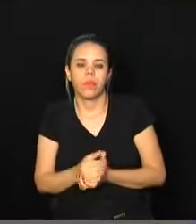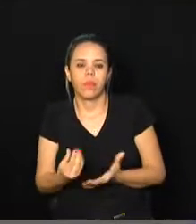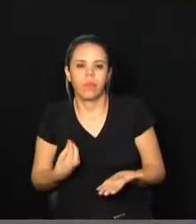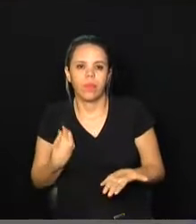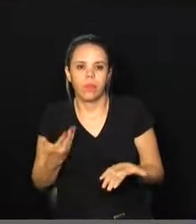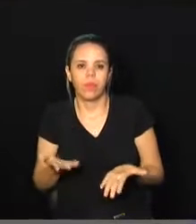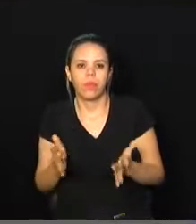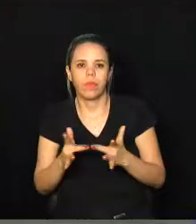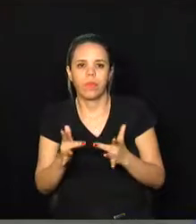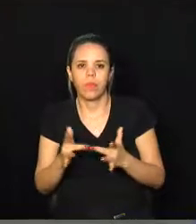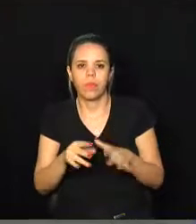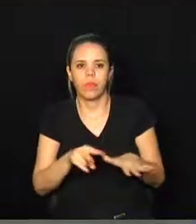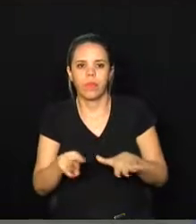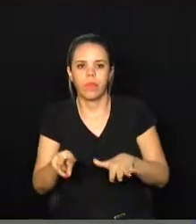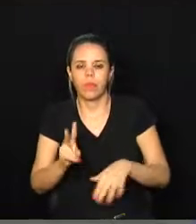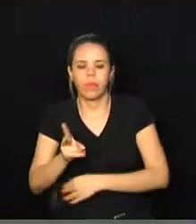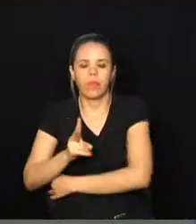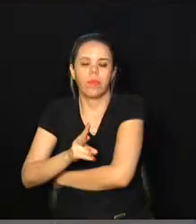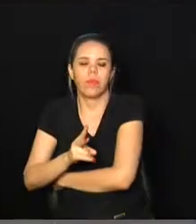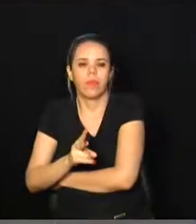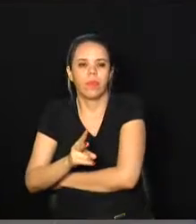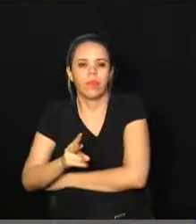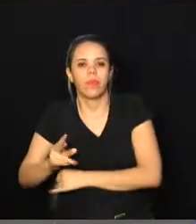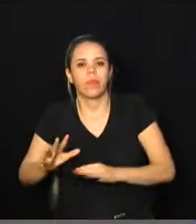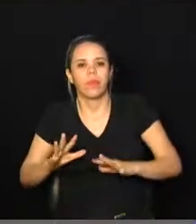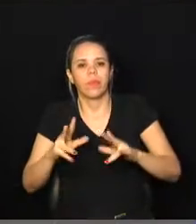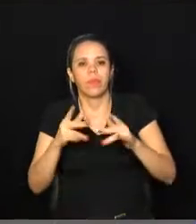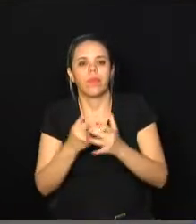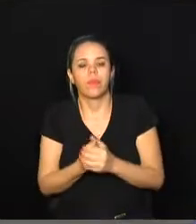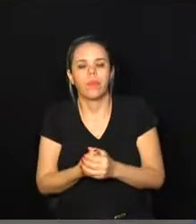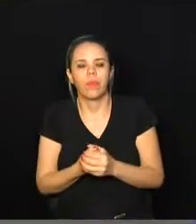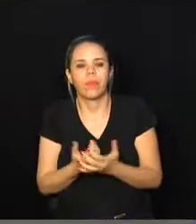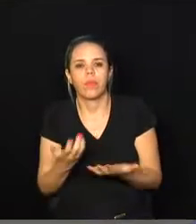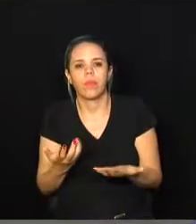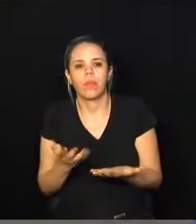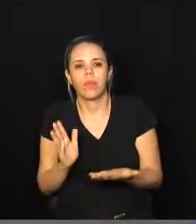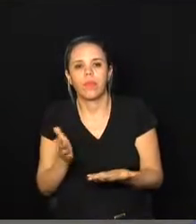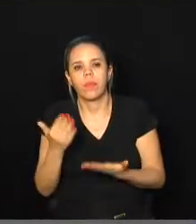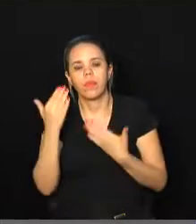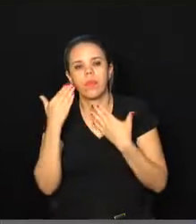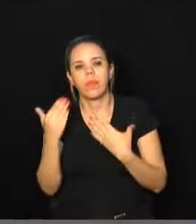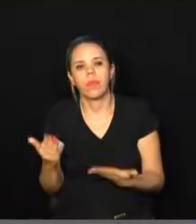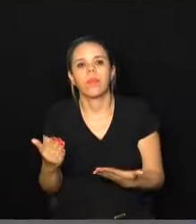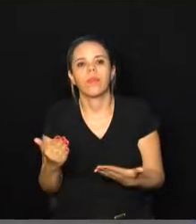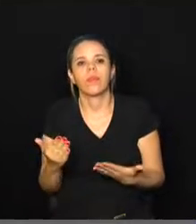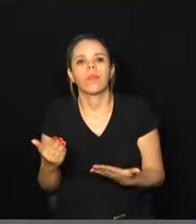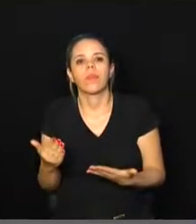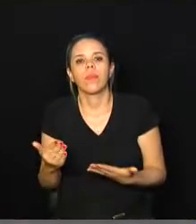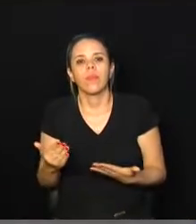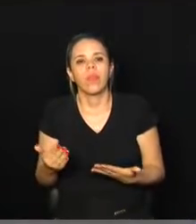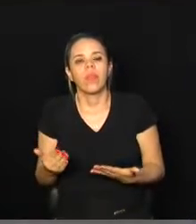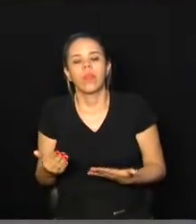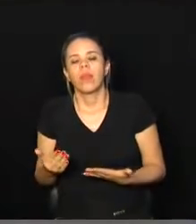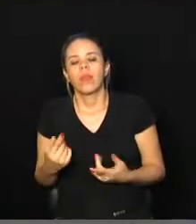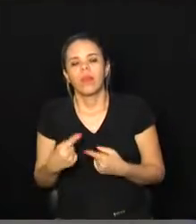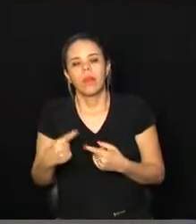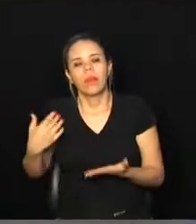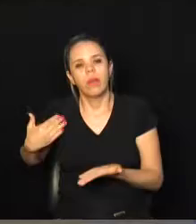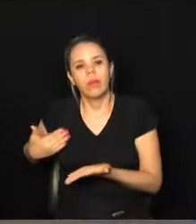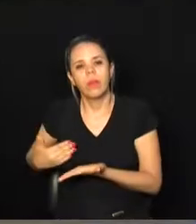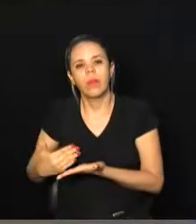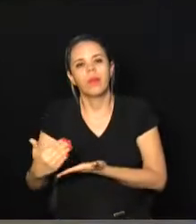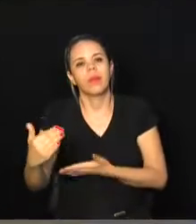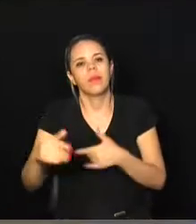em contato semanalmente com todos eles, e eu quero desde já agradecê-los, porque desde o início do